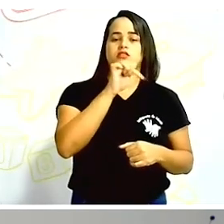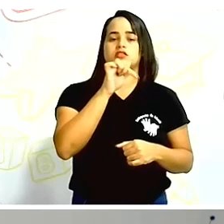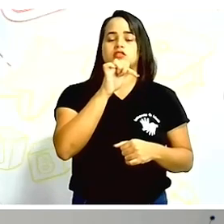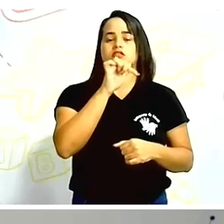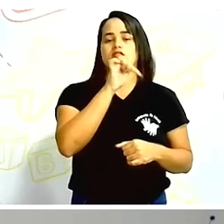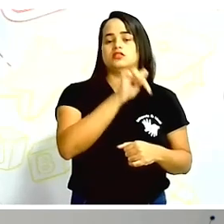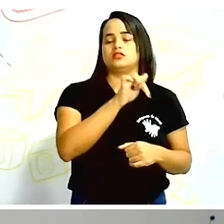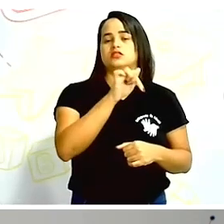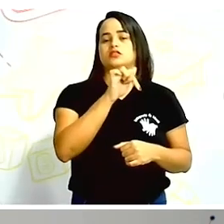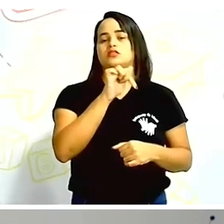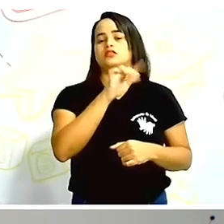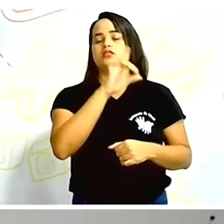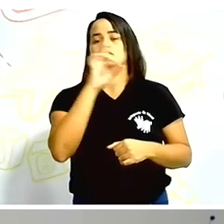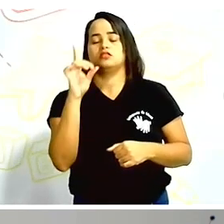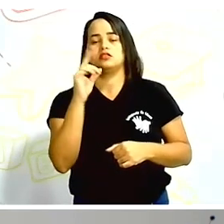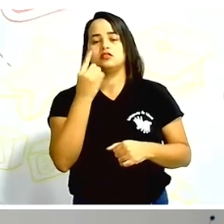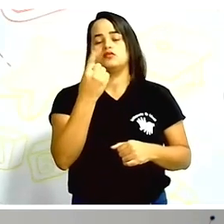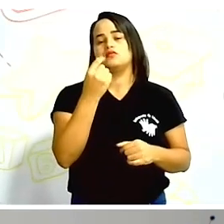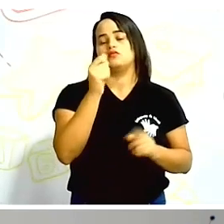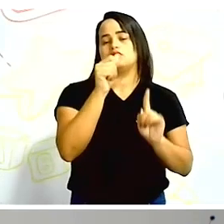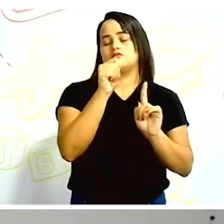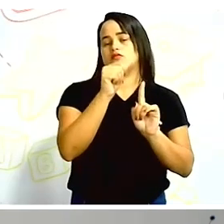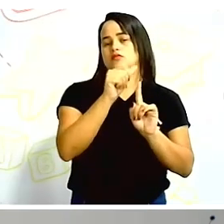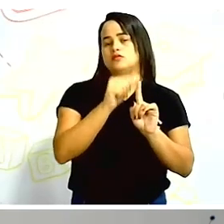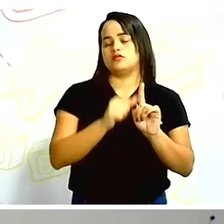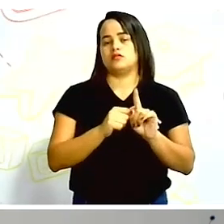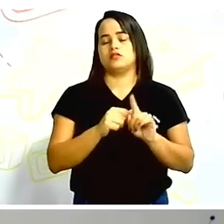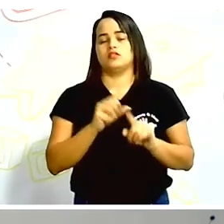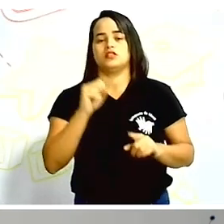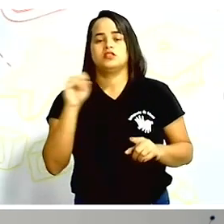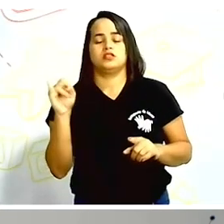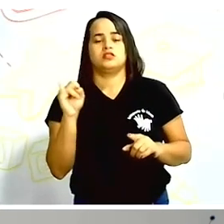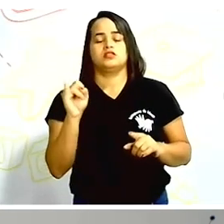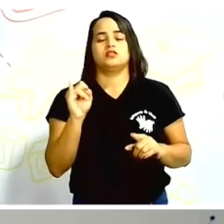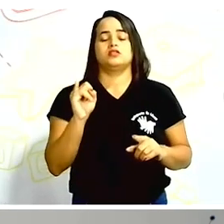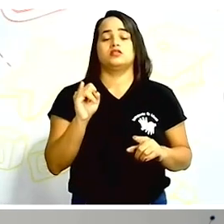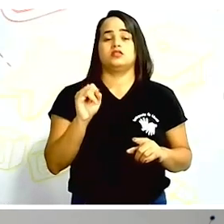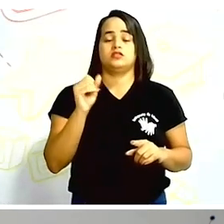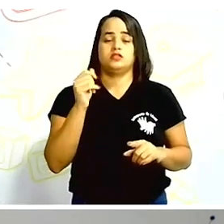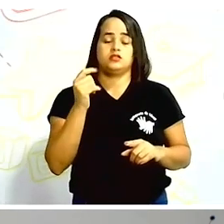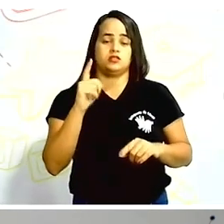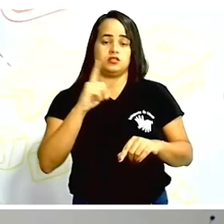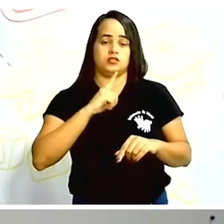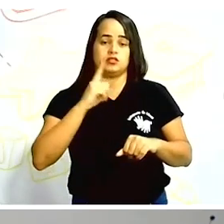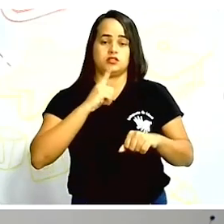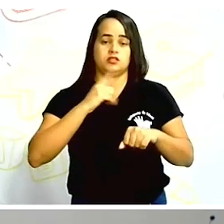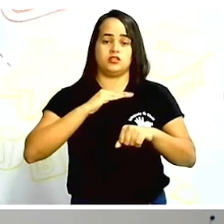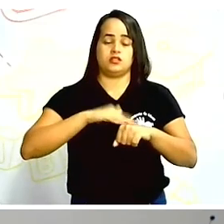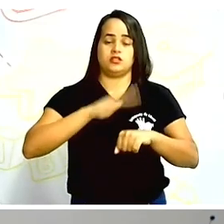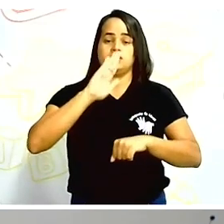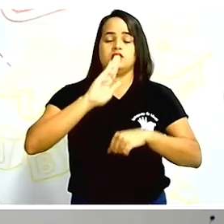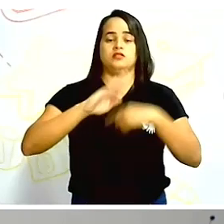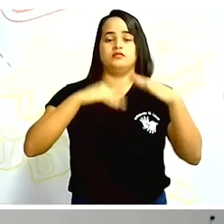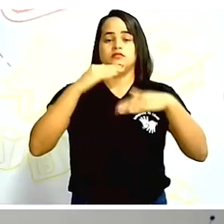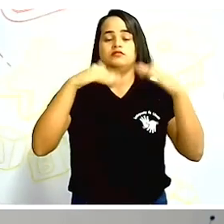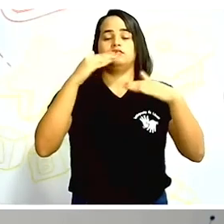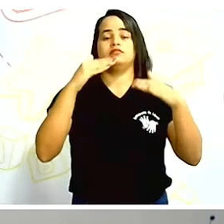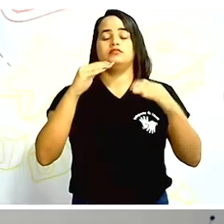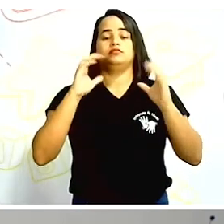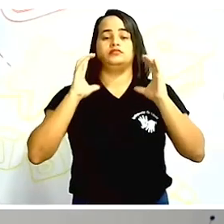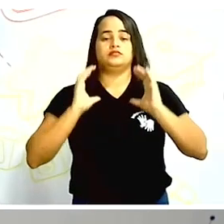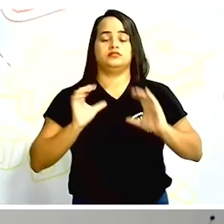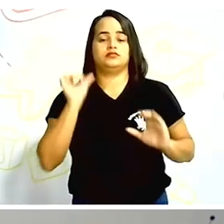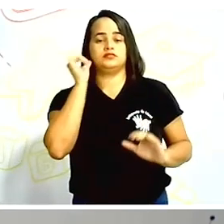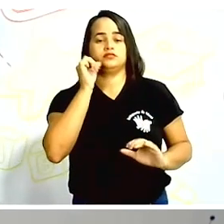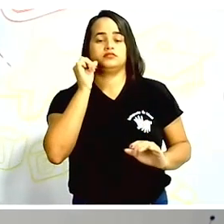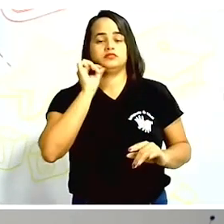exemplo só, em uma vez por mês, no caso se tiver excesso desse hormônio no corpo feminino,